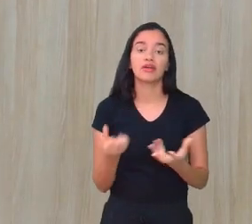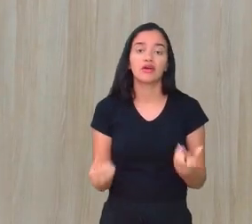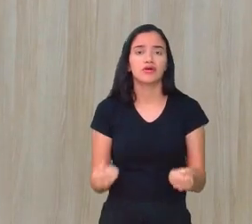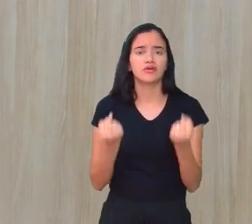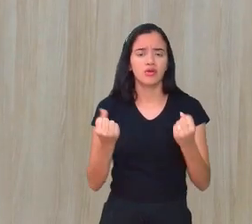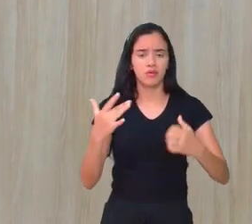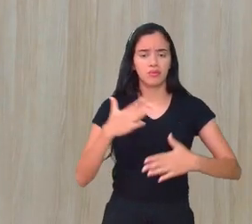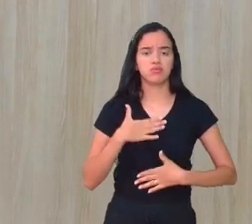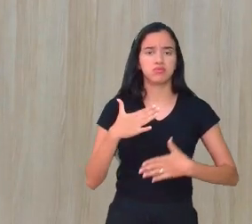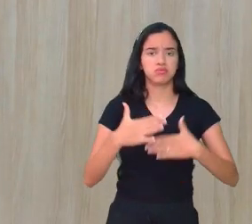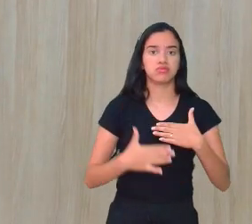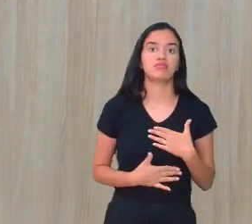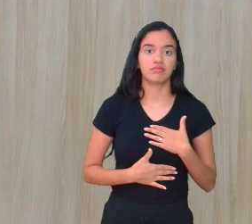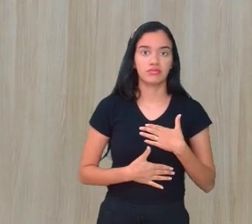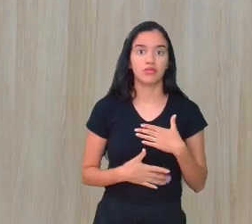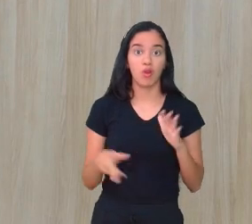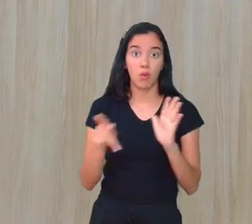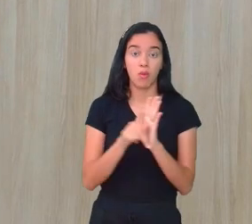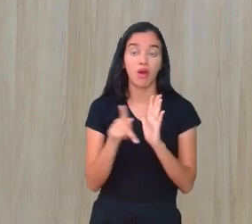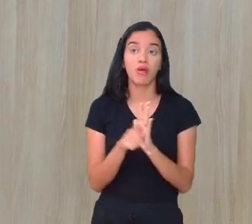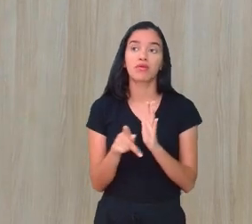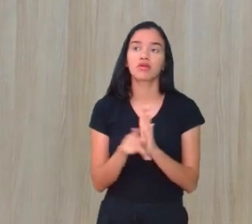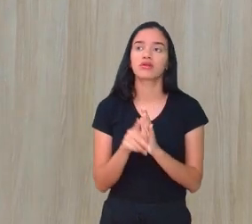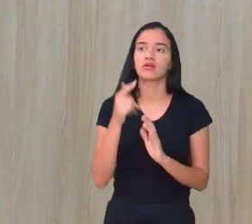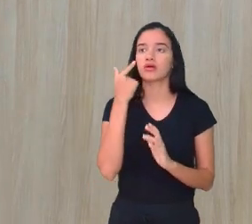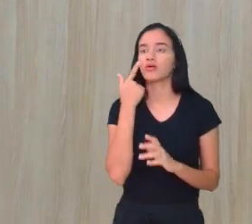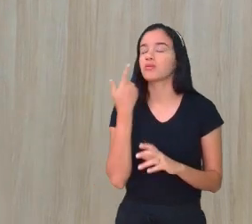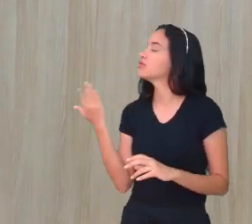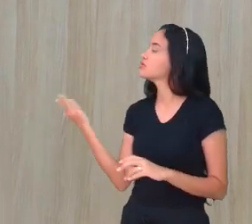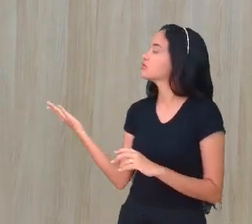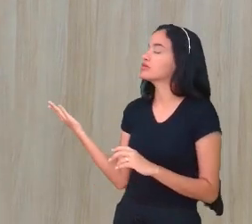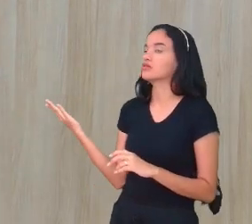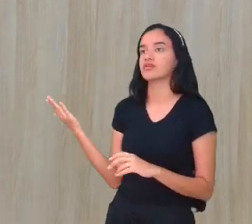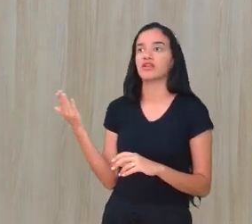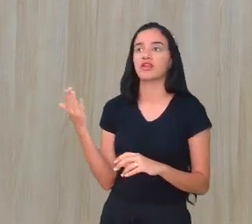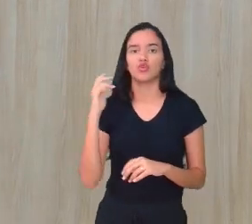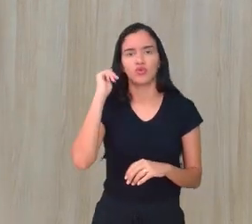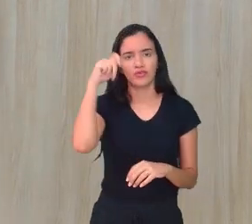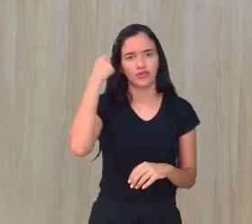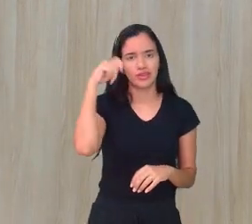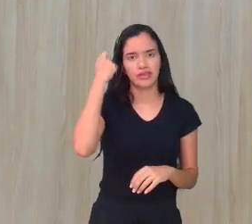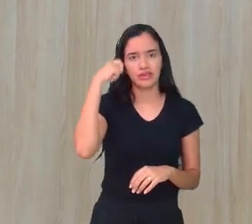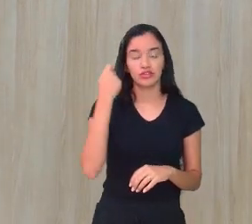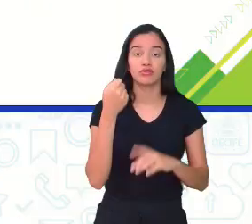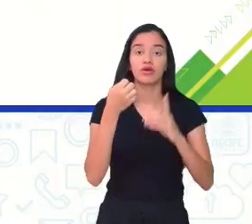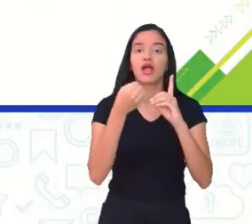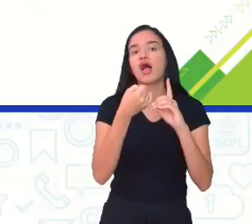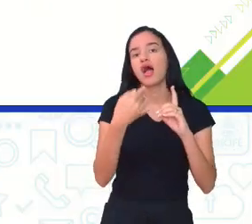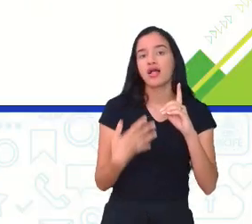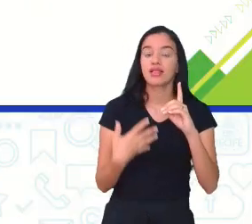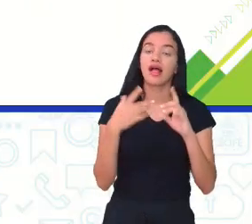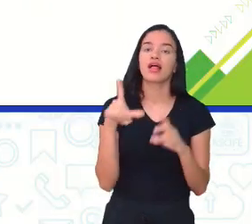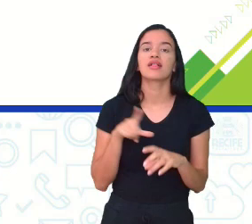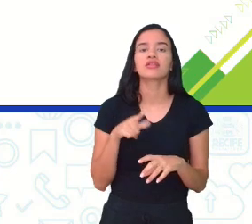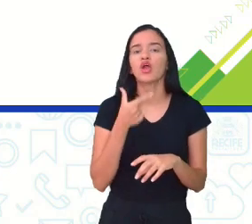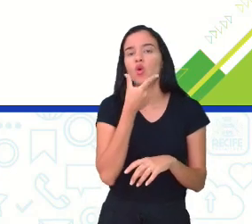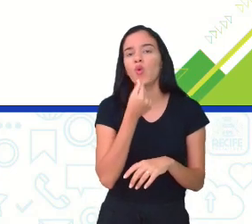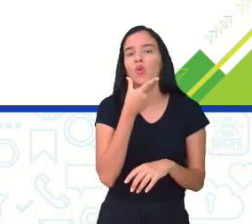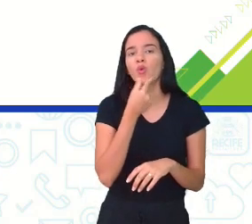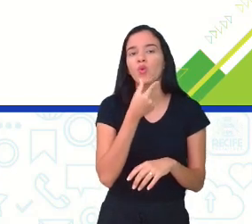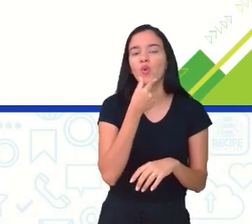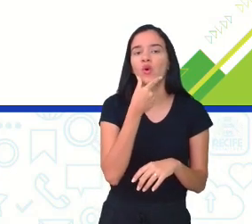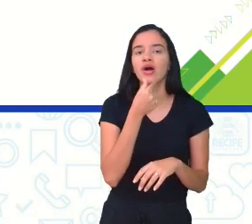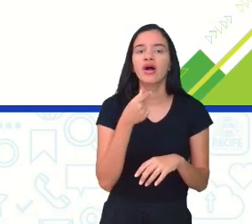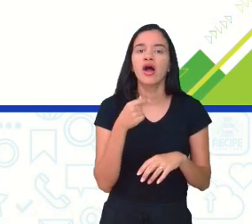suportando o peso do próprio corpo. É tanto que eu coloquei um vídeo aí, né, e aí já fazendo a descrição, tem um rapaz que está de